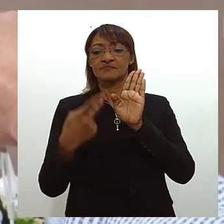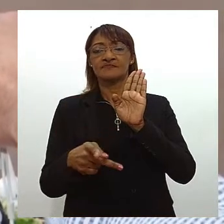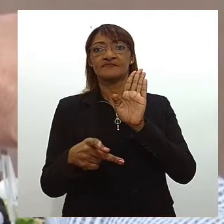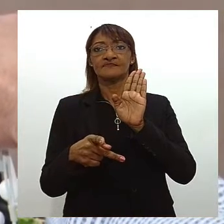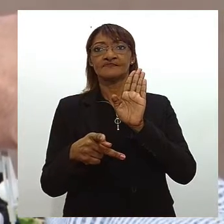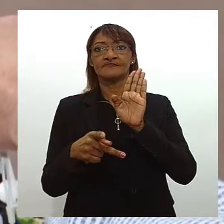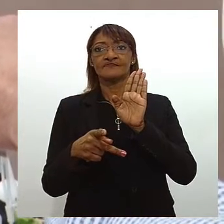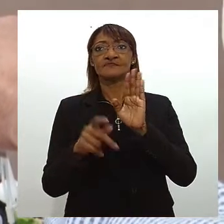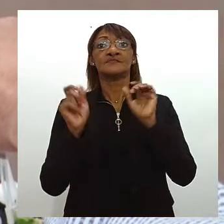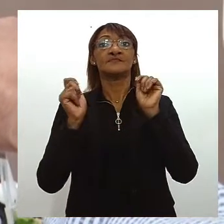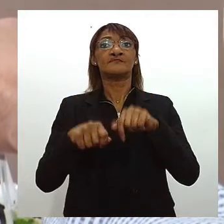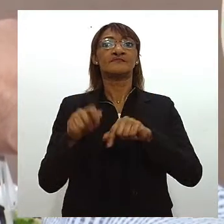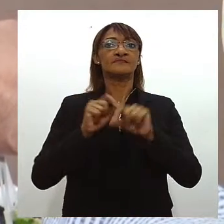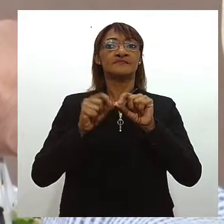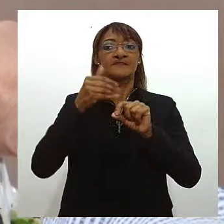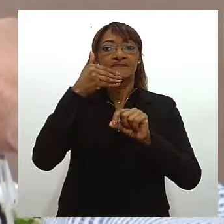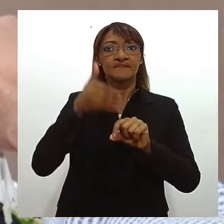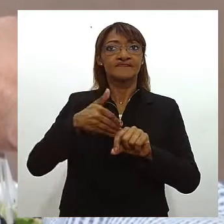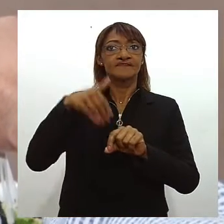que procurasse